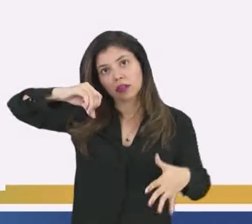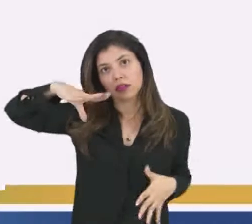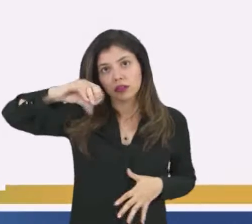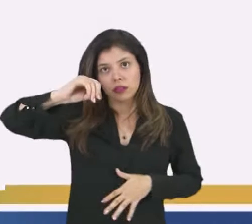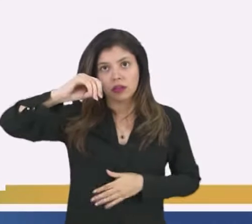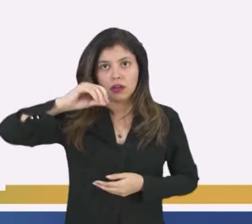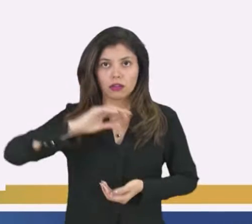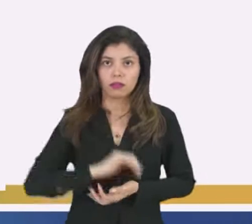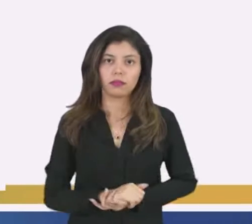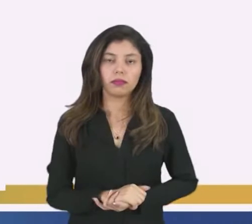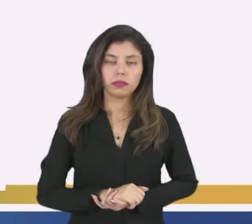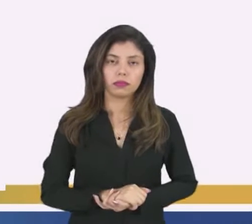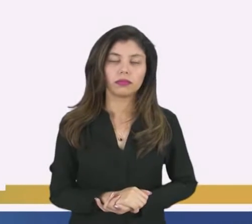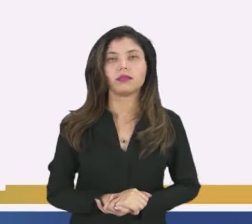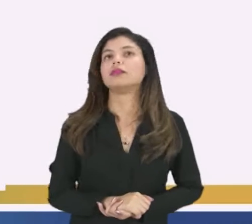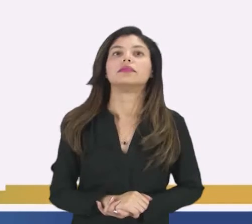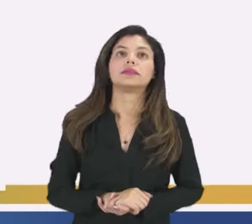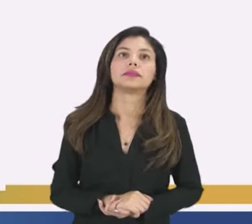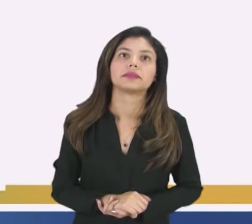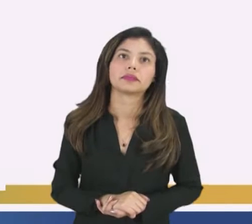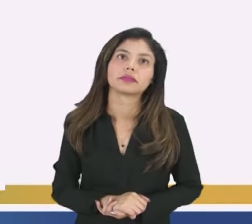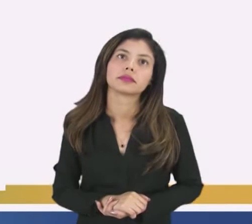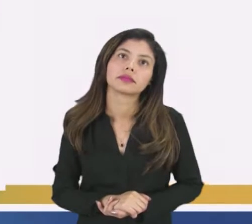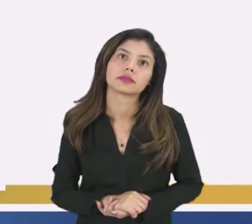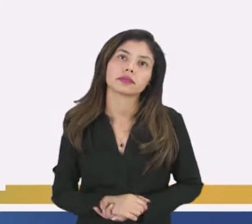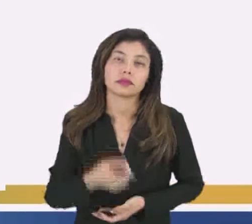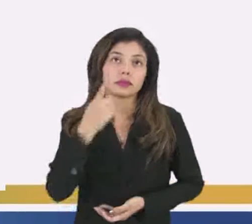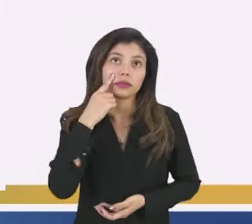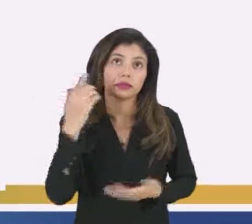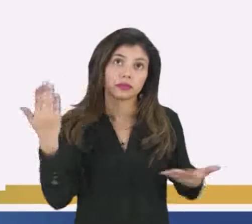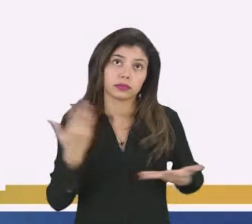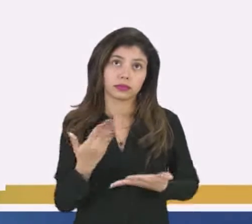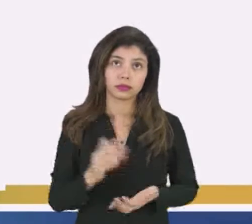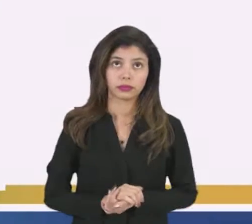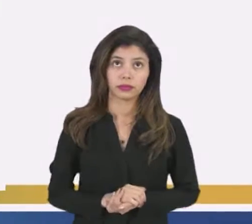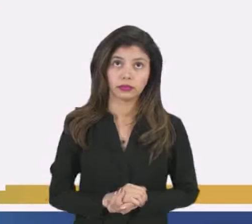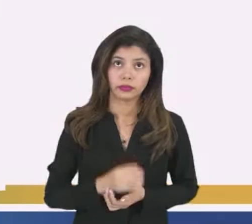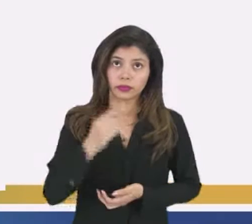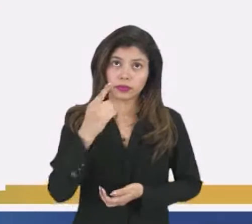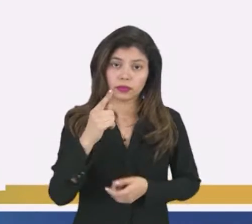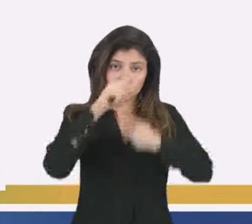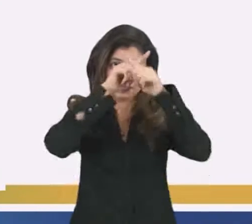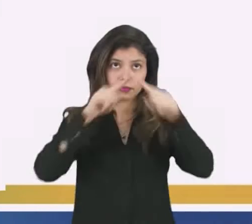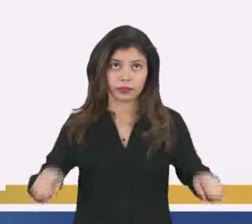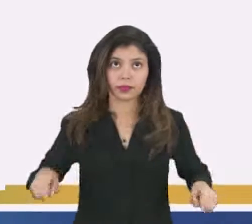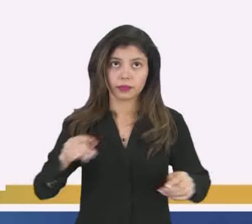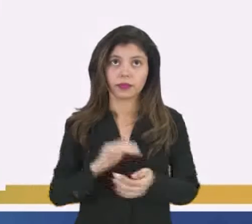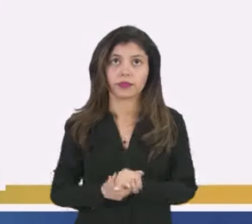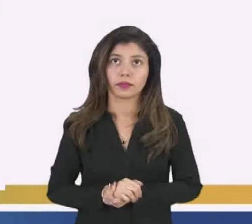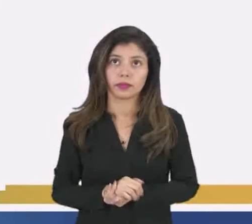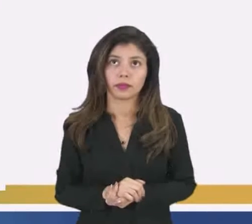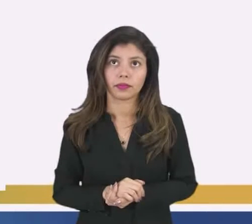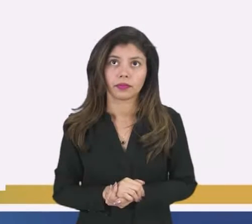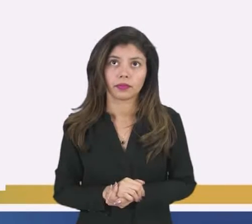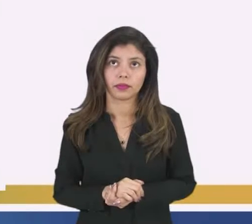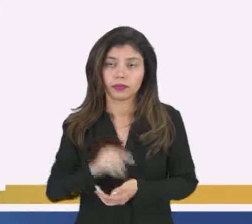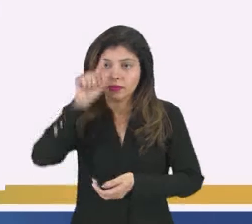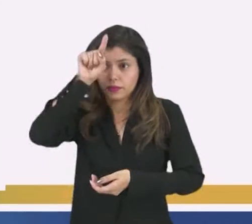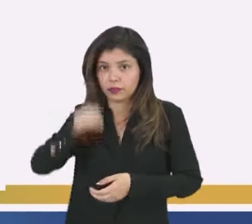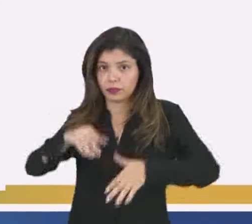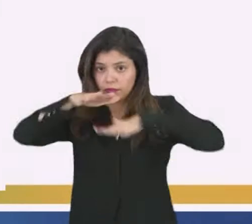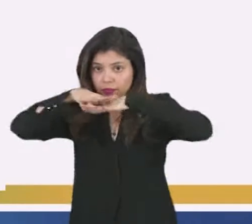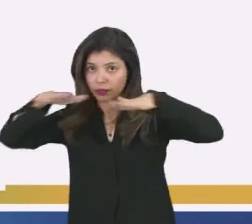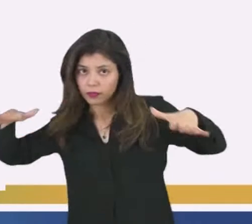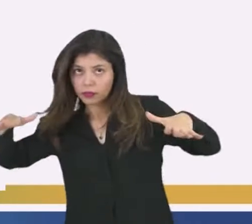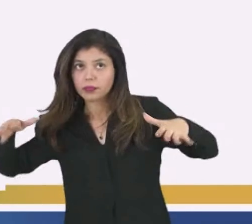com o plano um ângulo de 90 graus. Vamos ver agora planos perpendiculares. Peraí, então eu posso ter reta